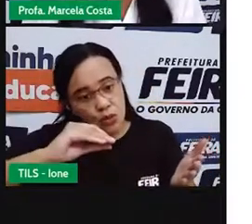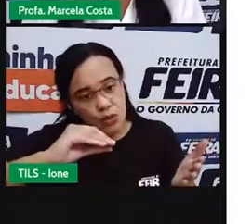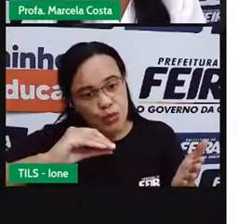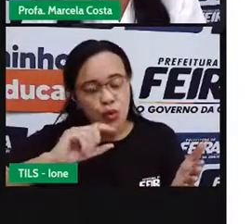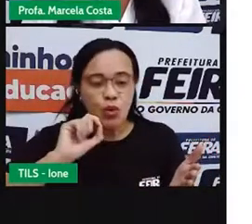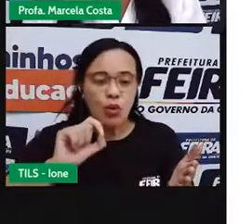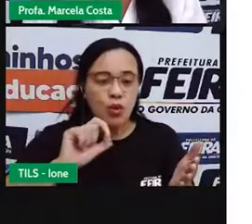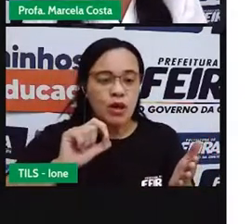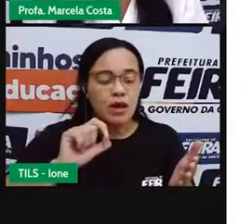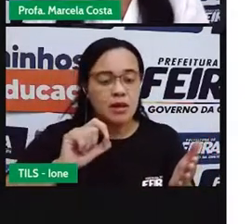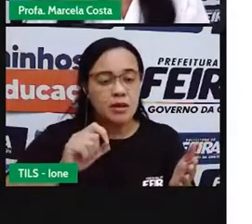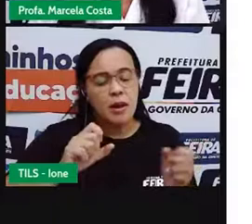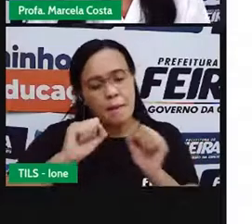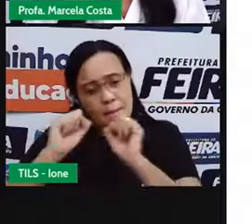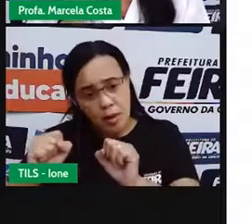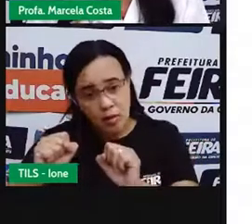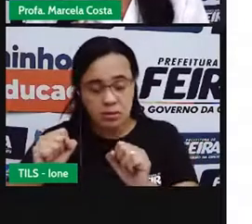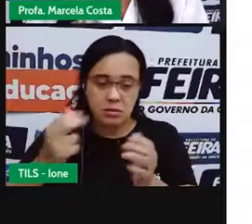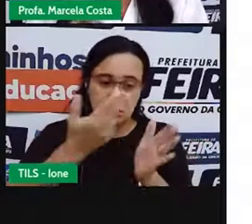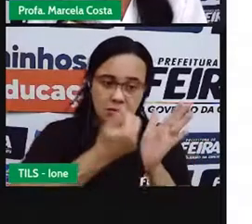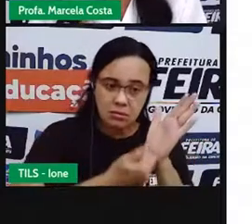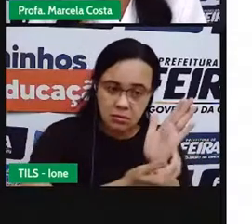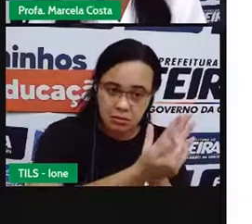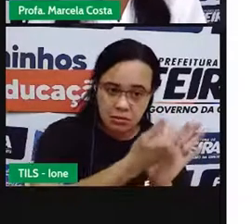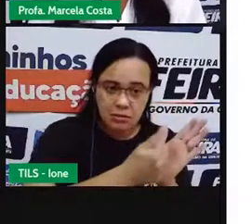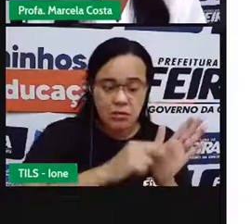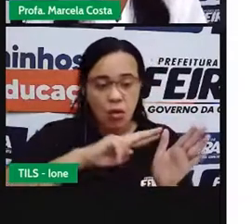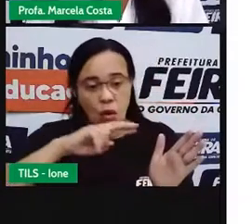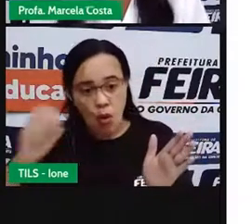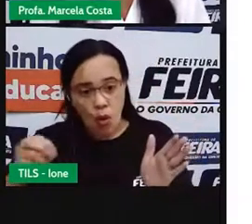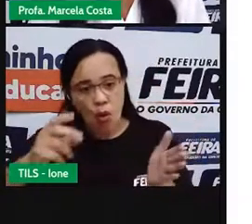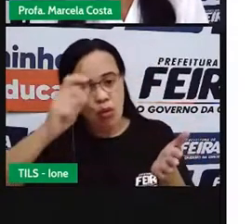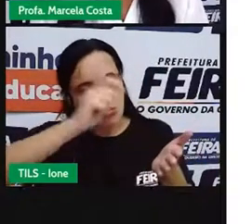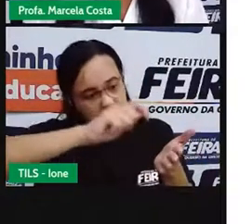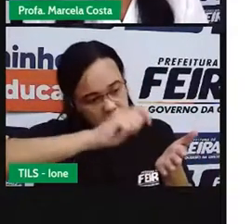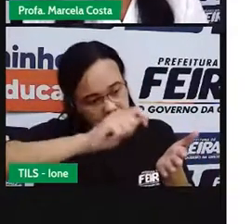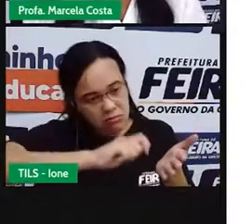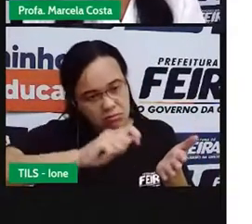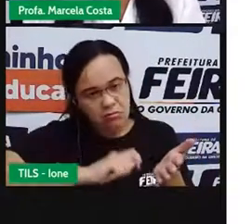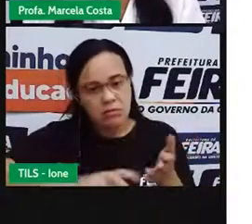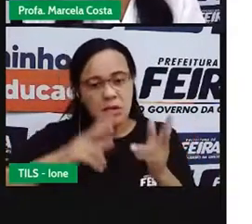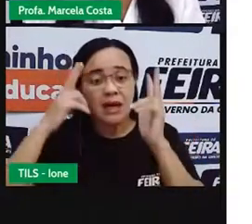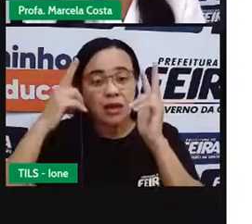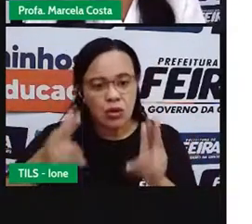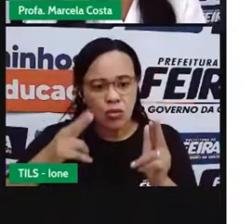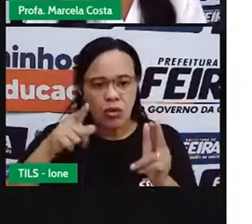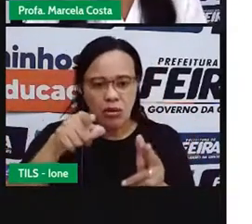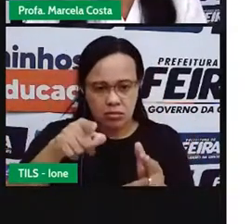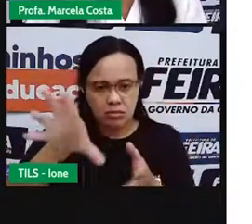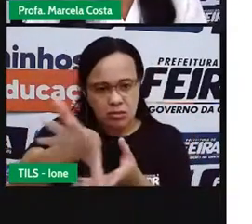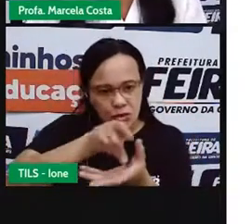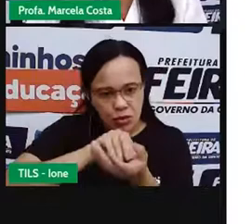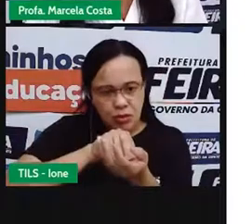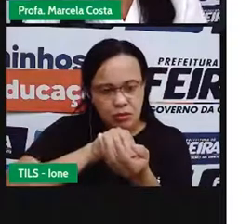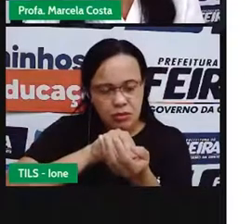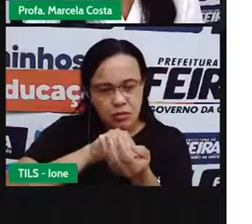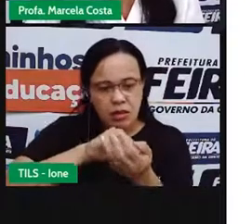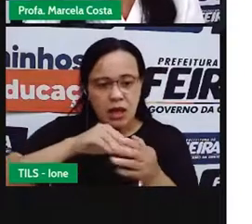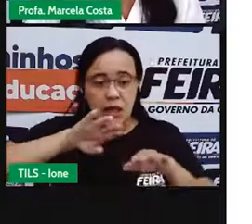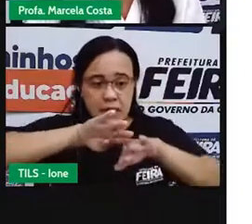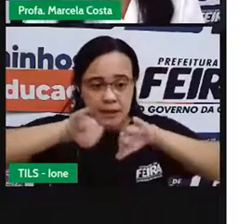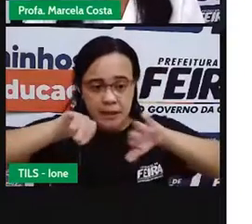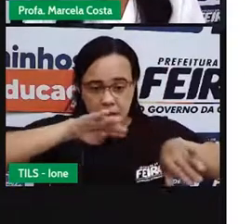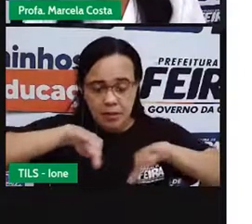maneira escrita em um quadro, como esse aqui que eu estou mostrando, ó, separando